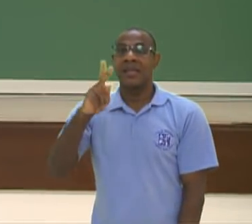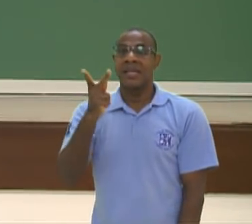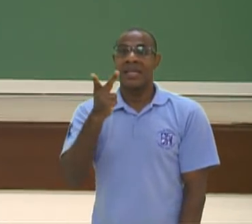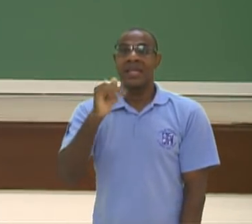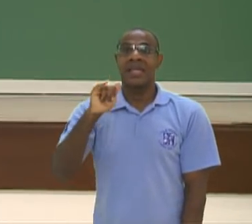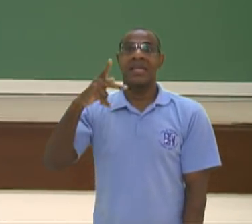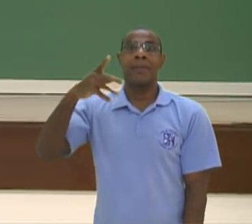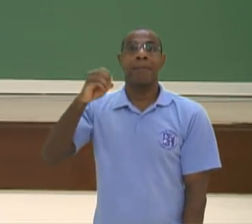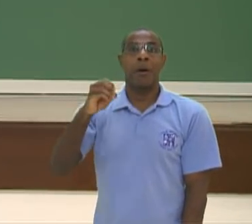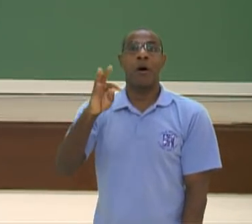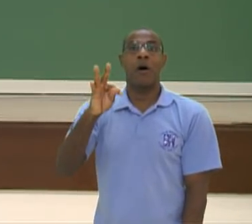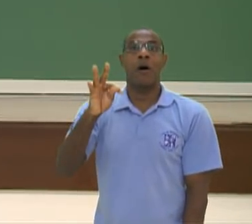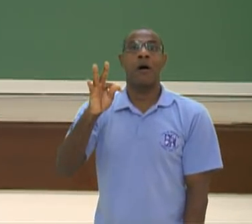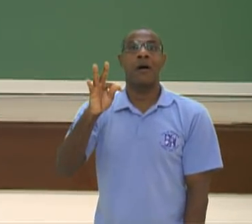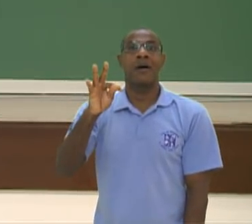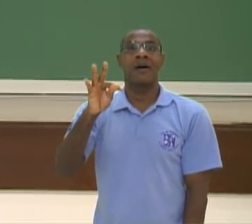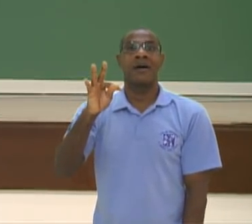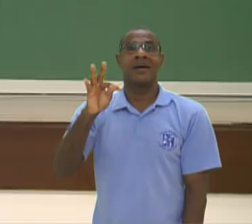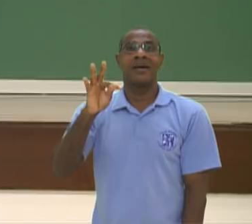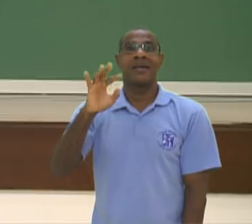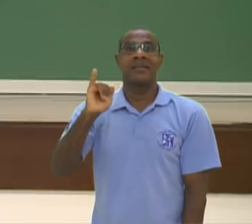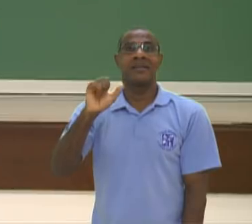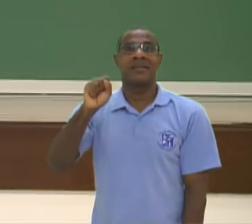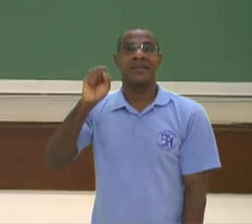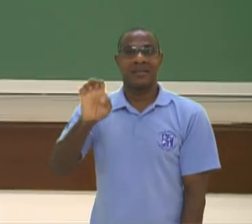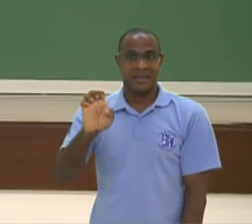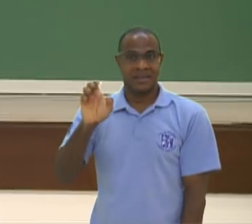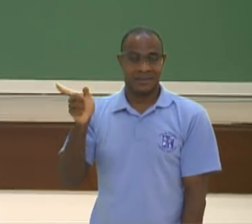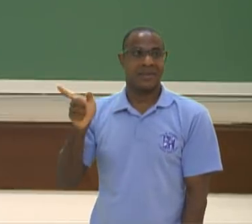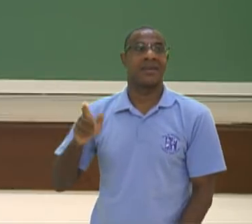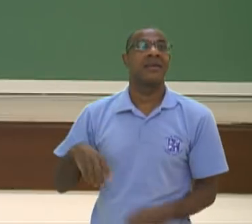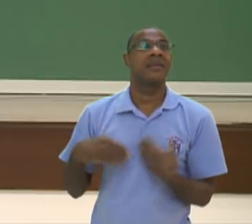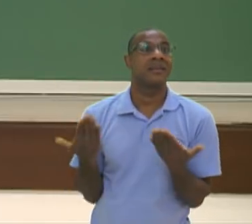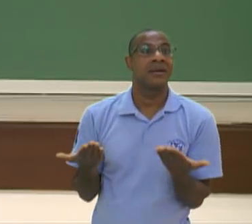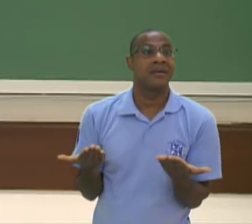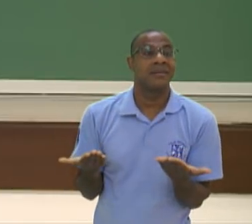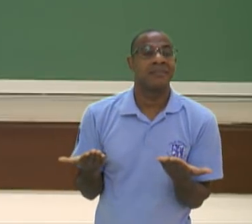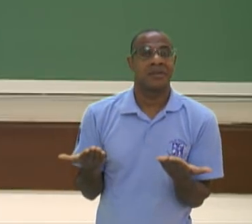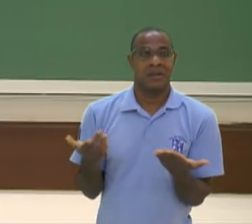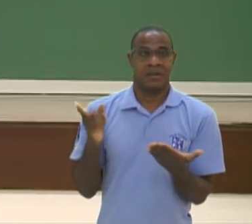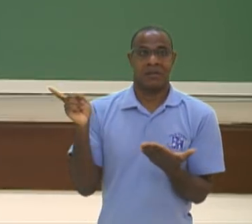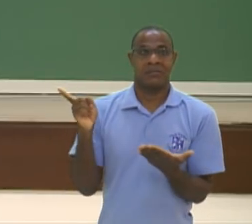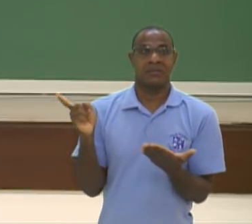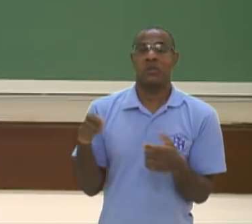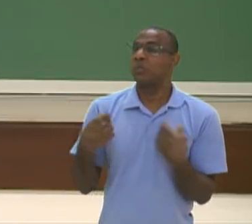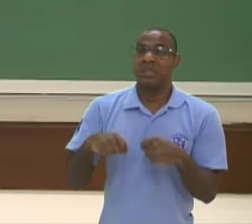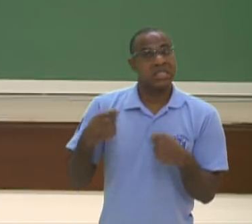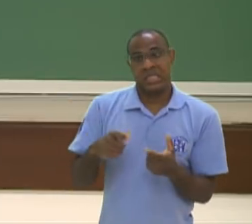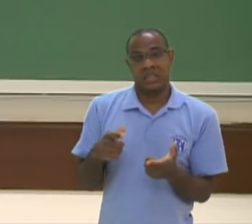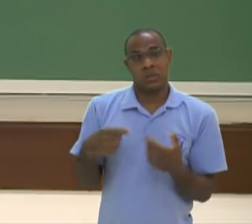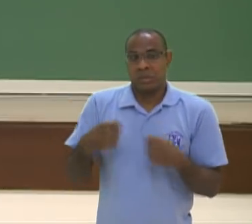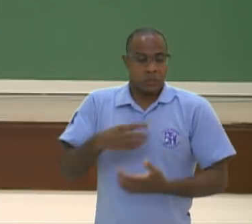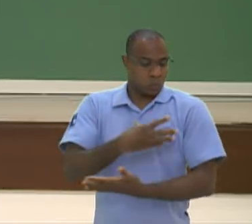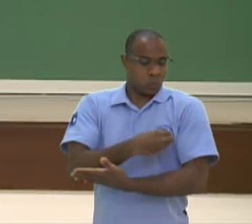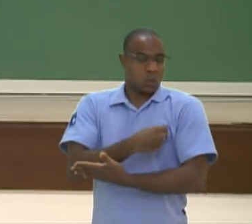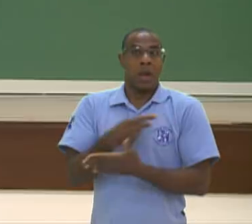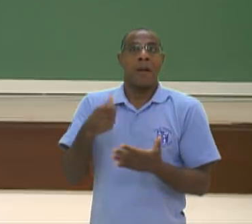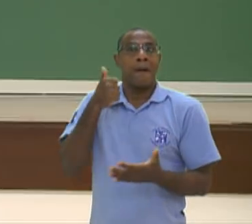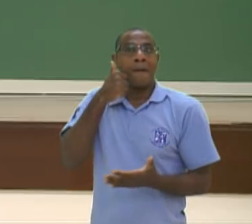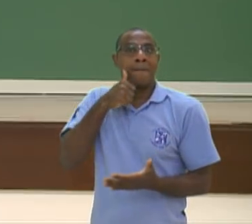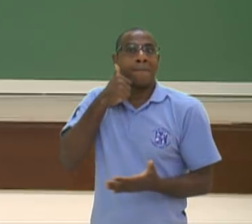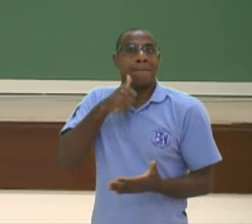Uma mulher, para ela amamentar o seu bebê, ela não precisa obrigatoriamente ser a mãe biológica, ter